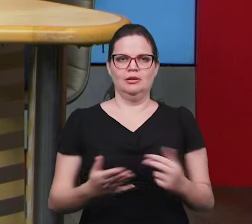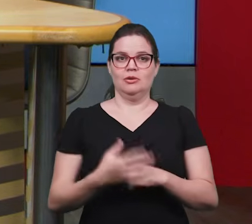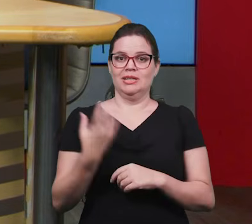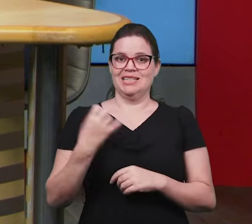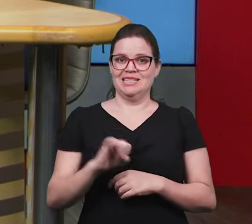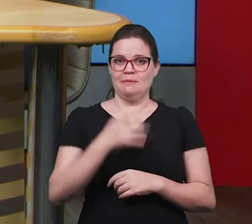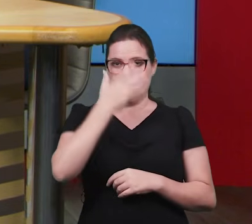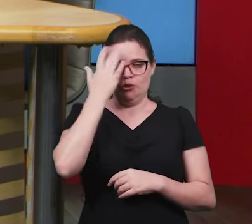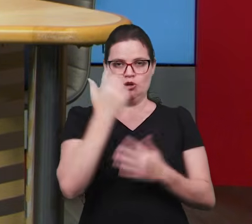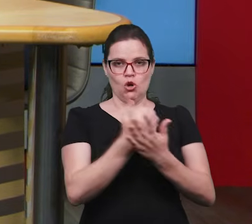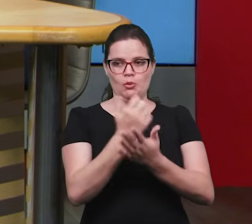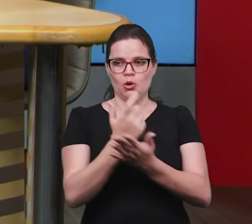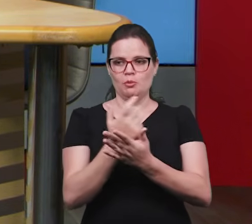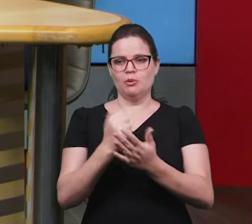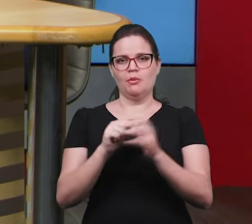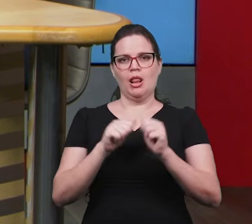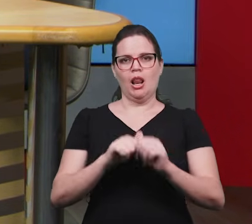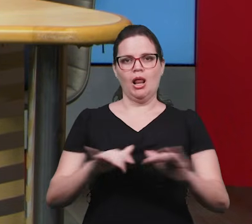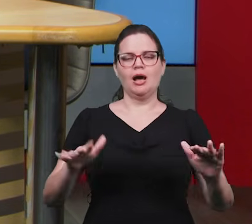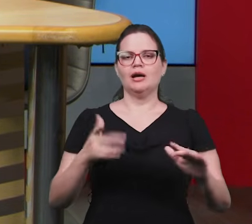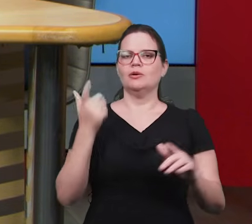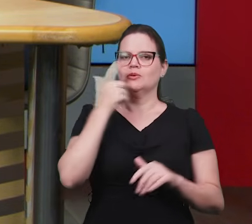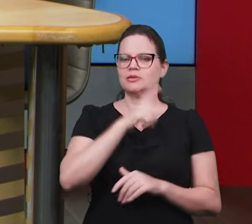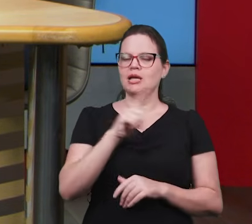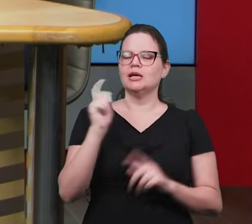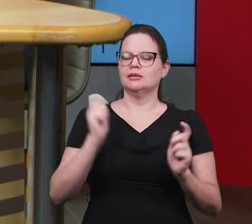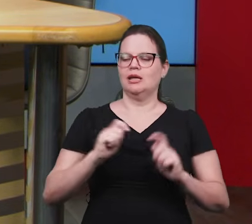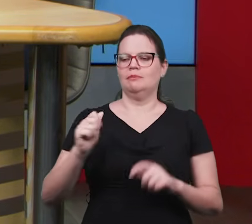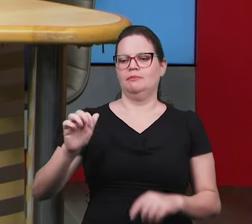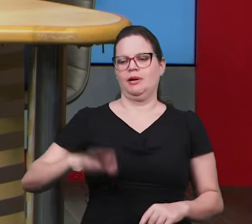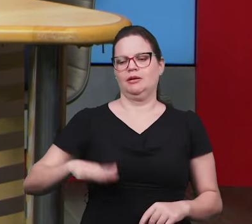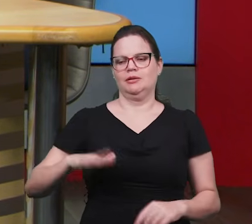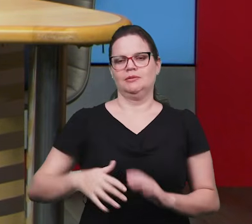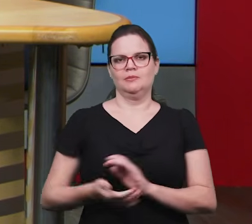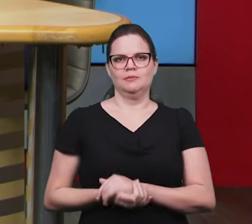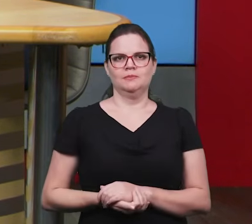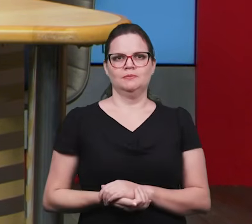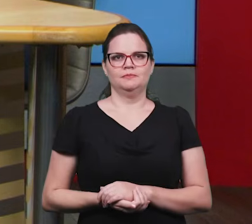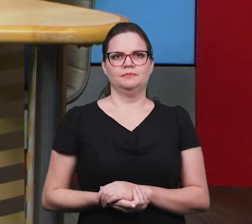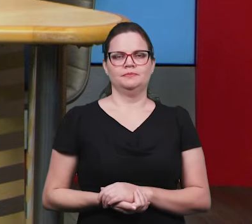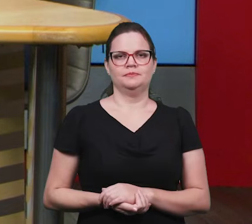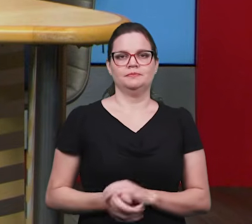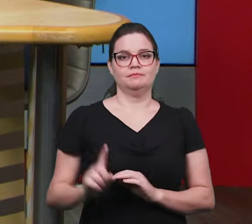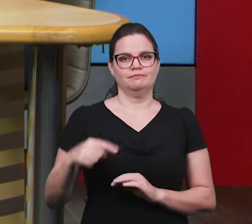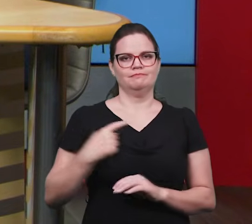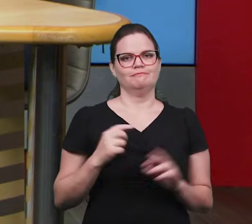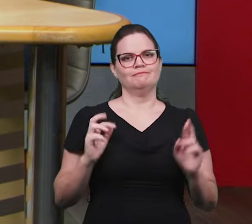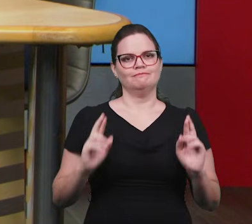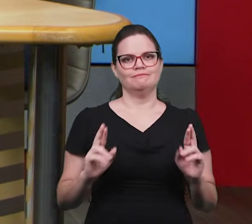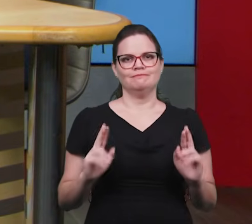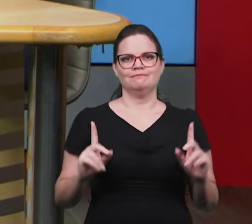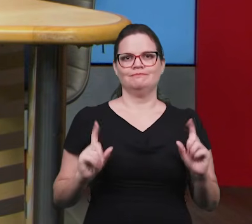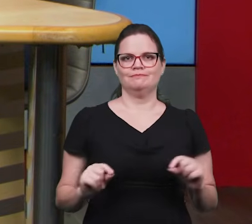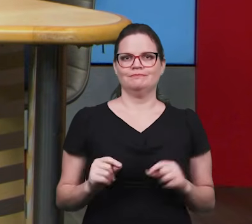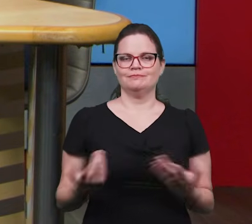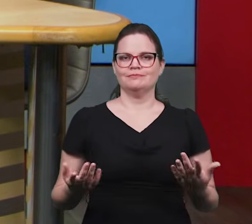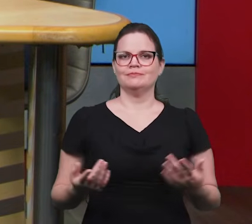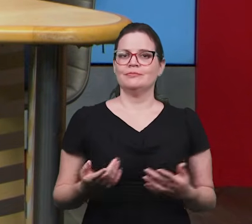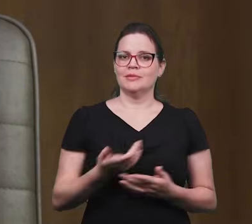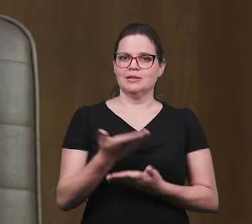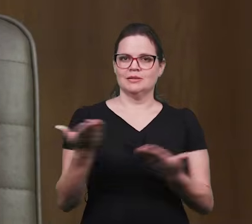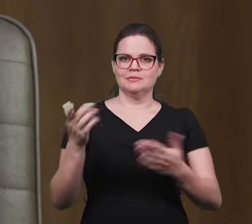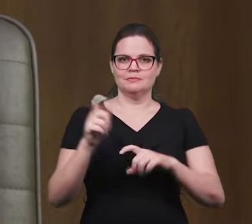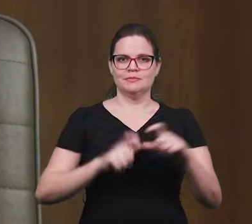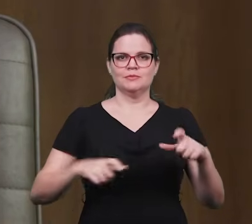a gente espera isso, né? É o que esperamos, né? Porque a nossa vontade é que aqueles que precisam, né,